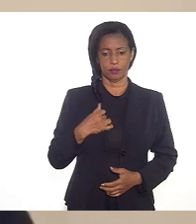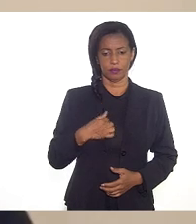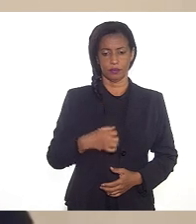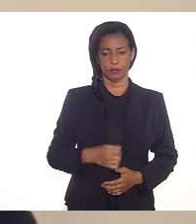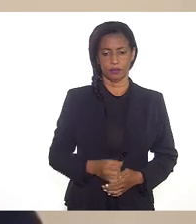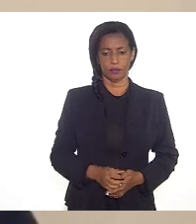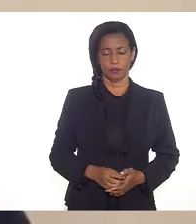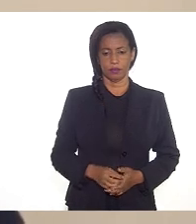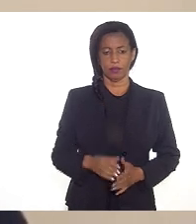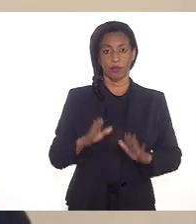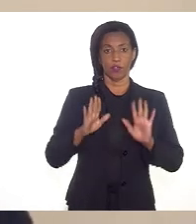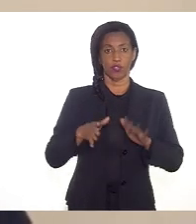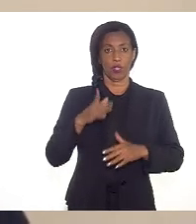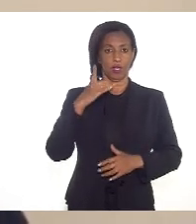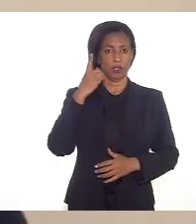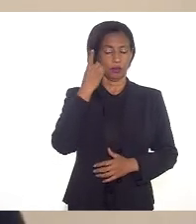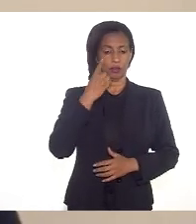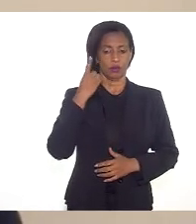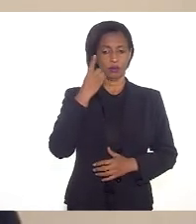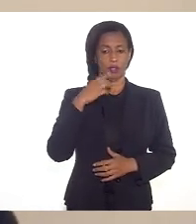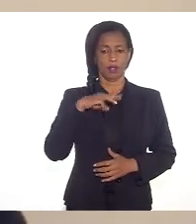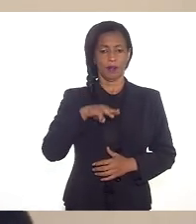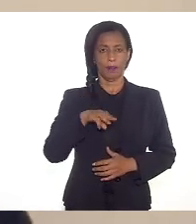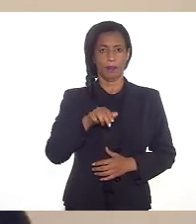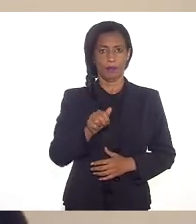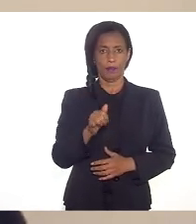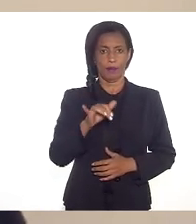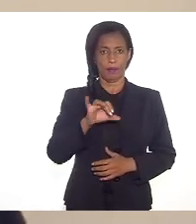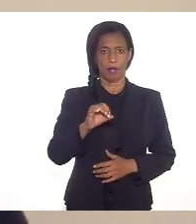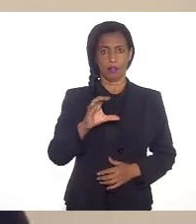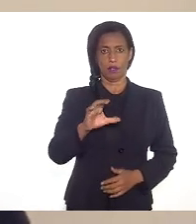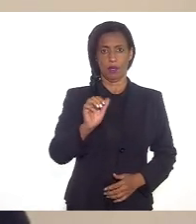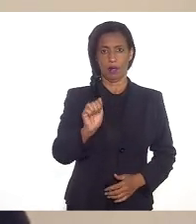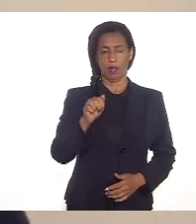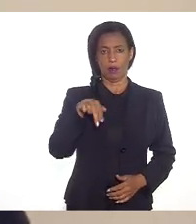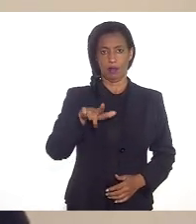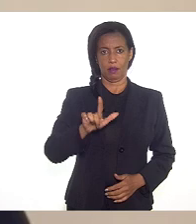Já é o do deputado Márcio Canella.